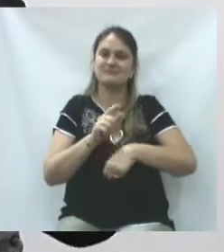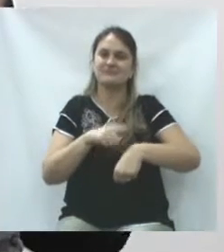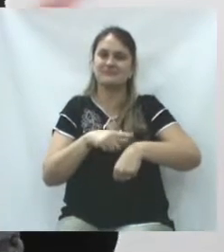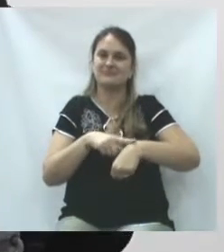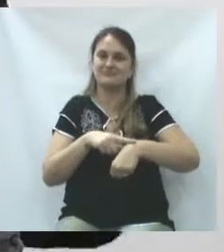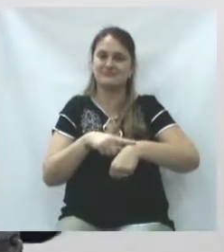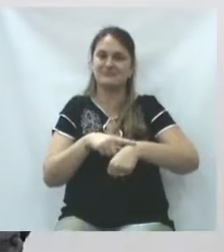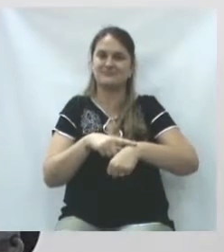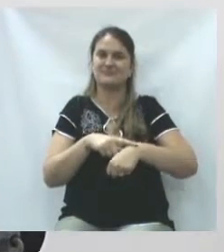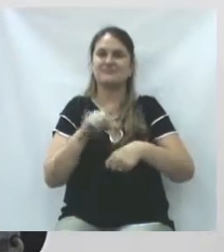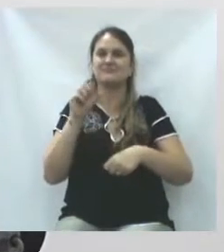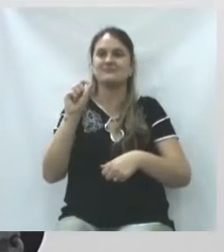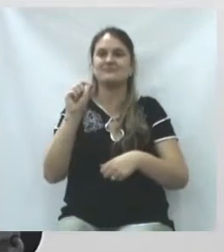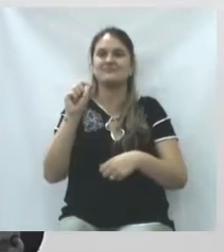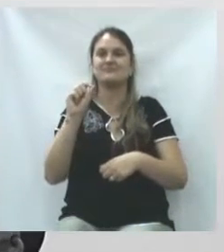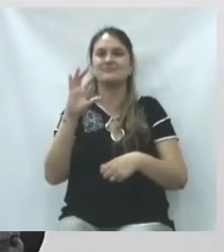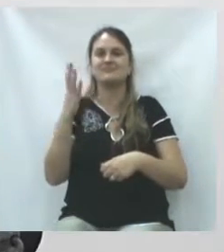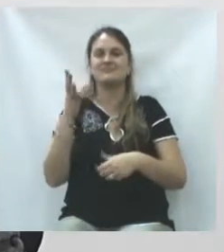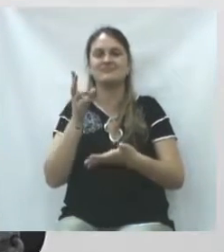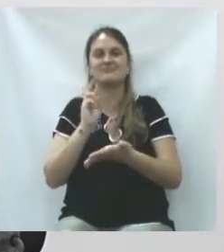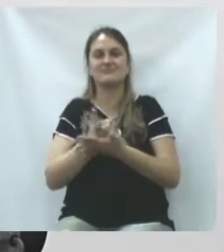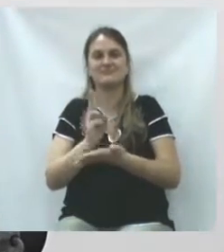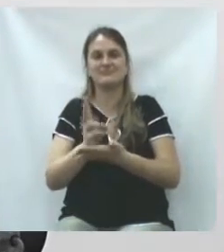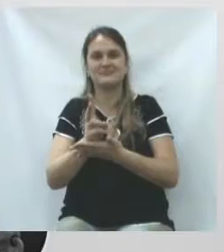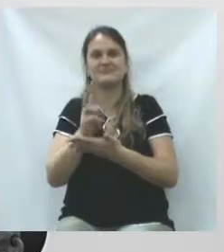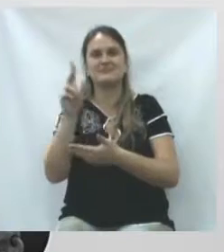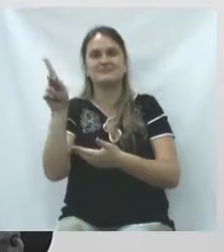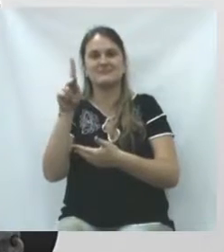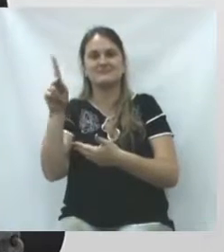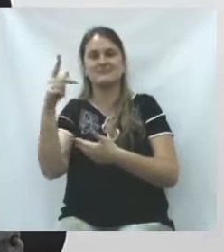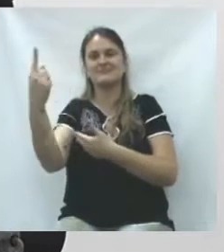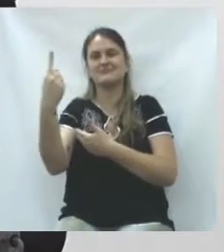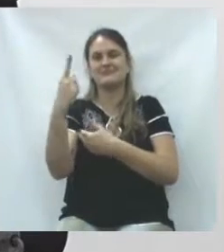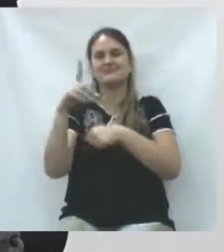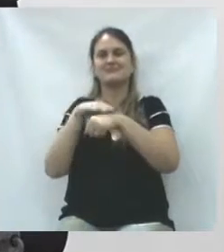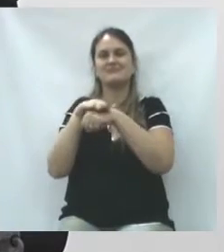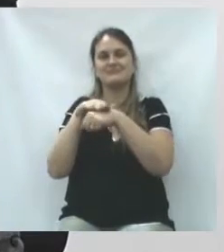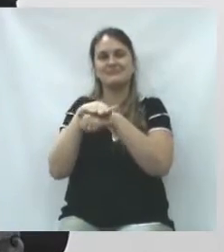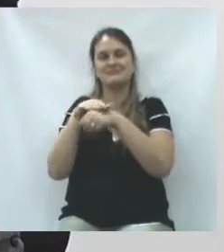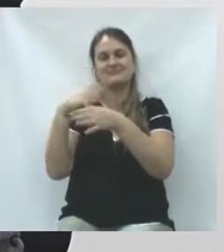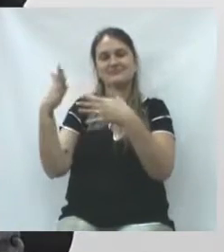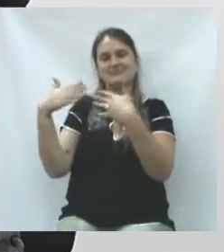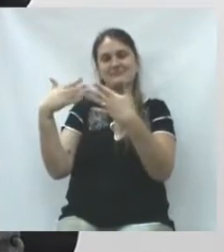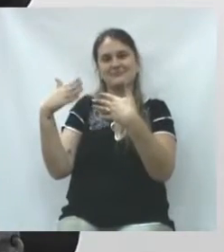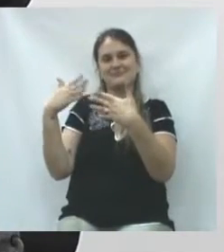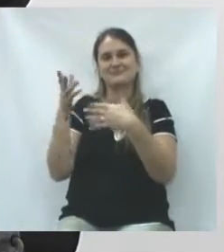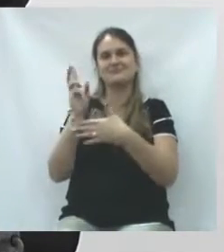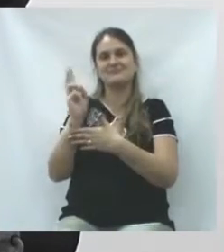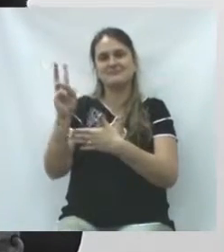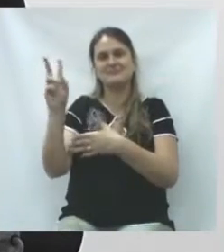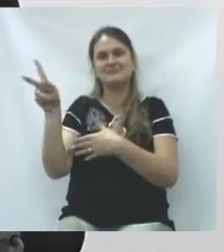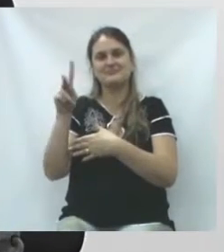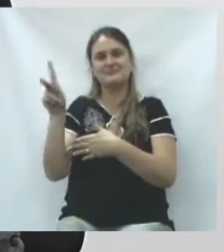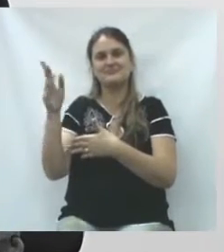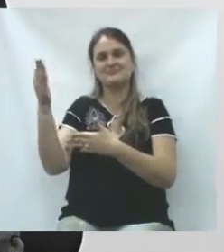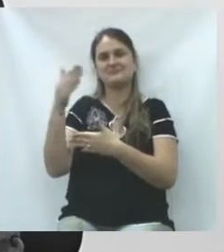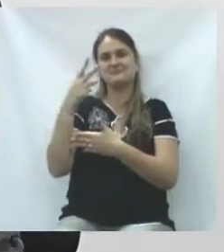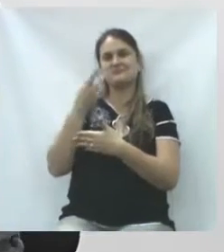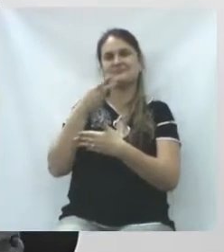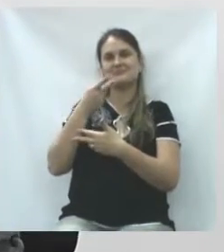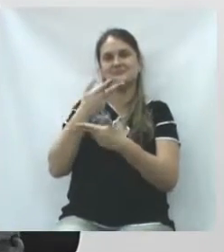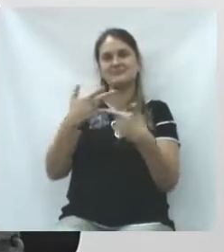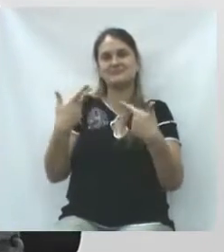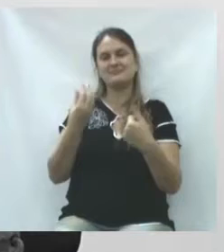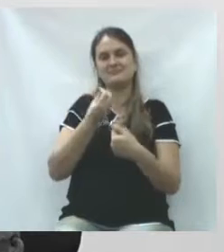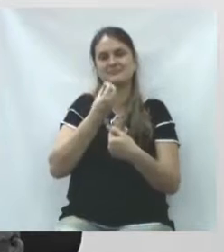acontecia? Sempre algum professor vinha conversar com a gente e vinha nos falar alguma coisa boa. E a minha